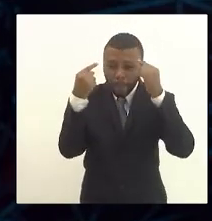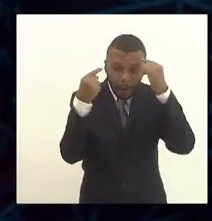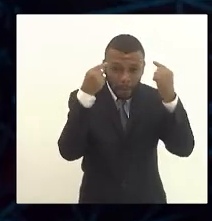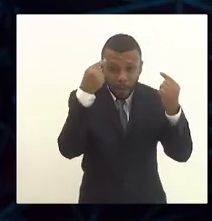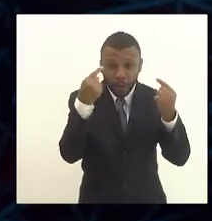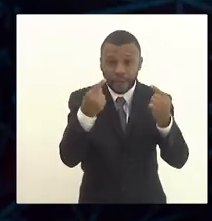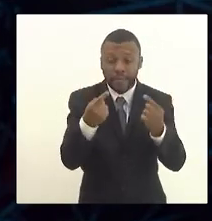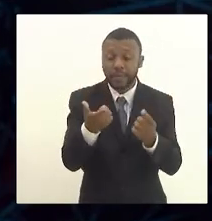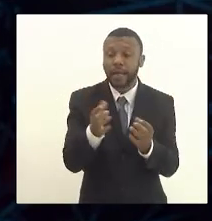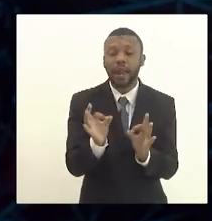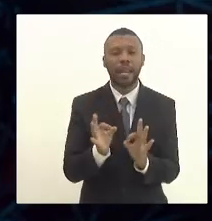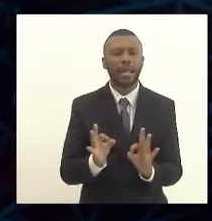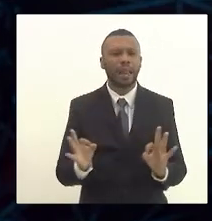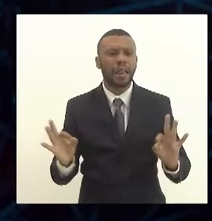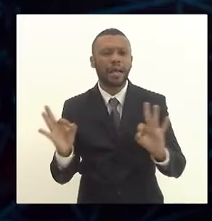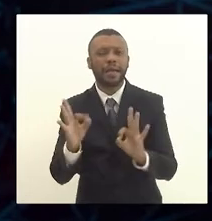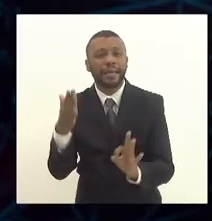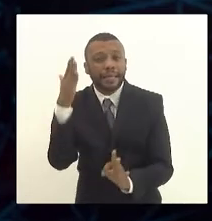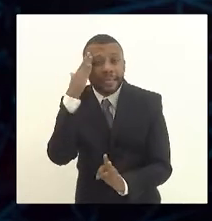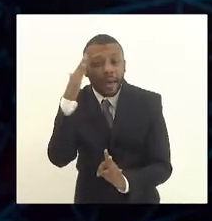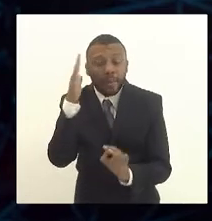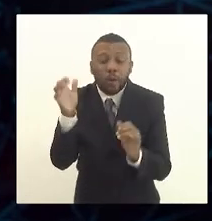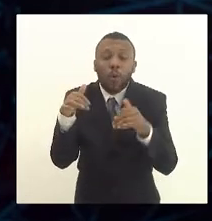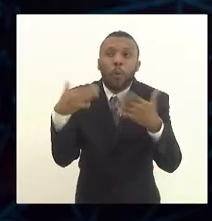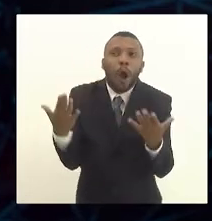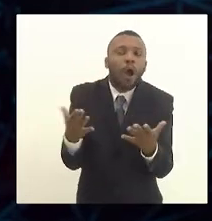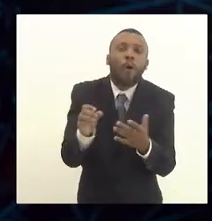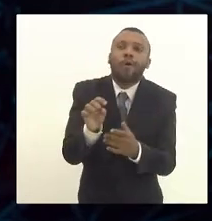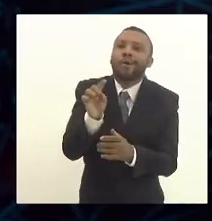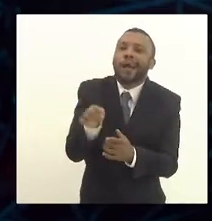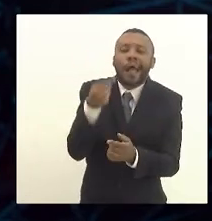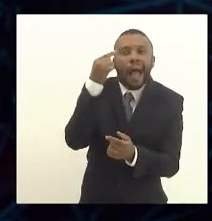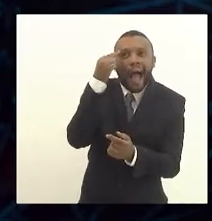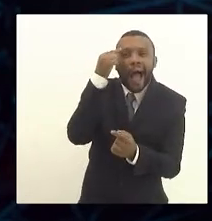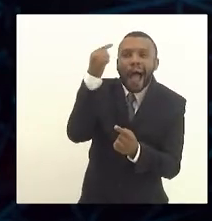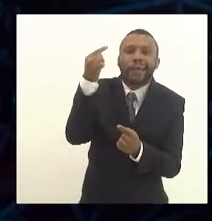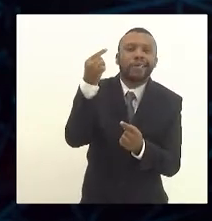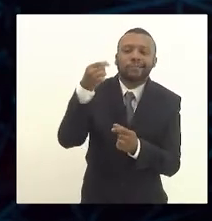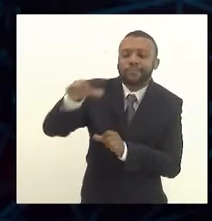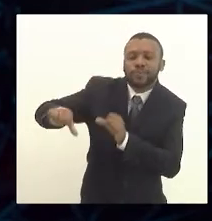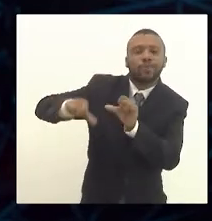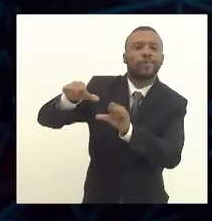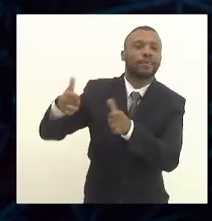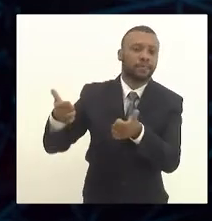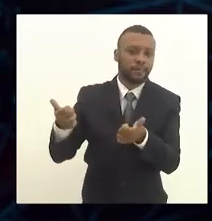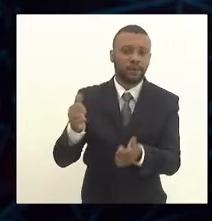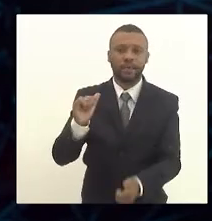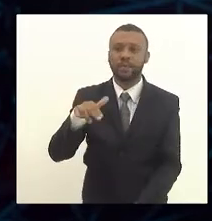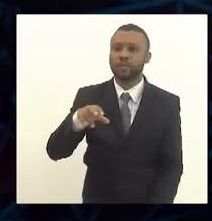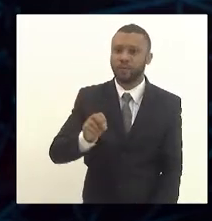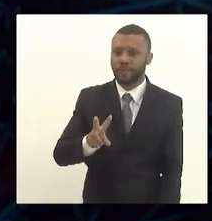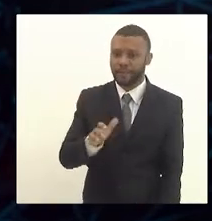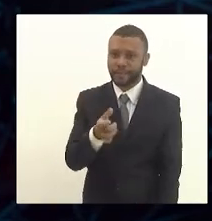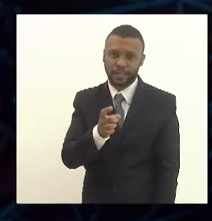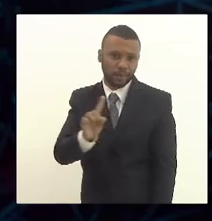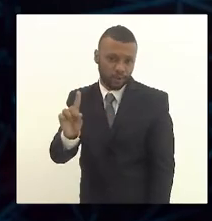isso, estamos aí diante do terreno da inovação. A possibilidade de repartição de resultados, eu gostaria de chamar a